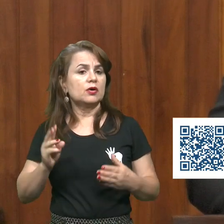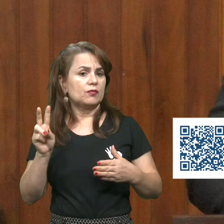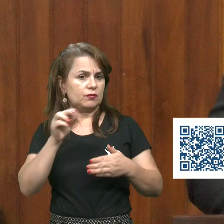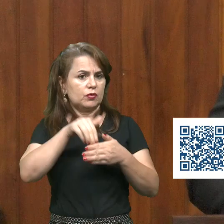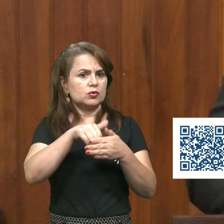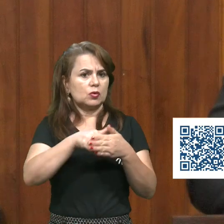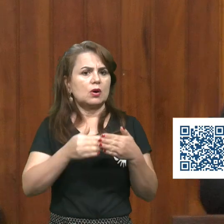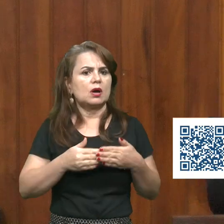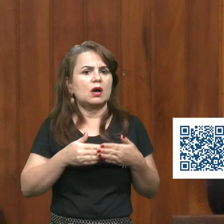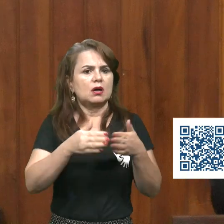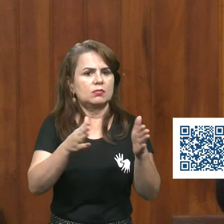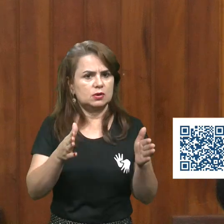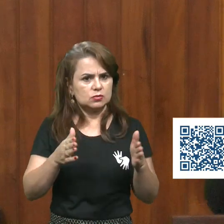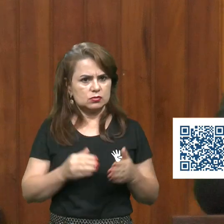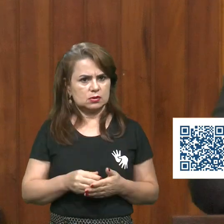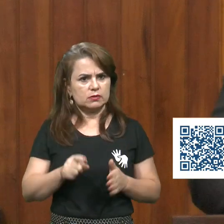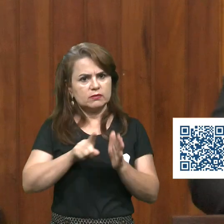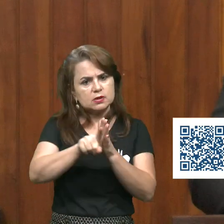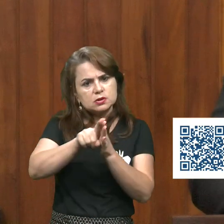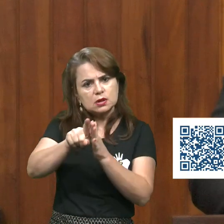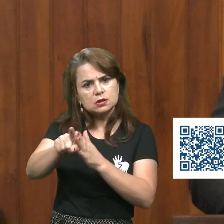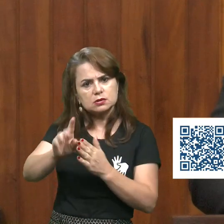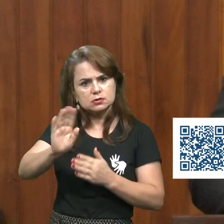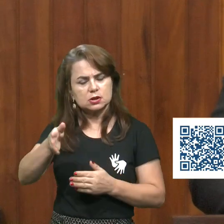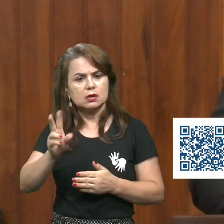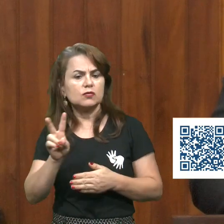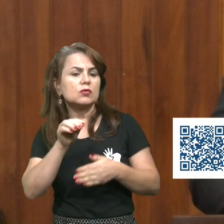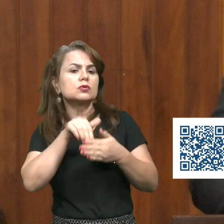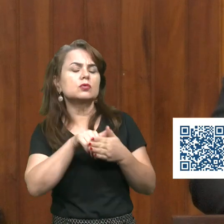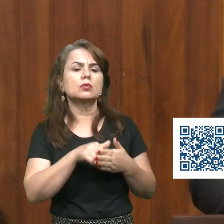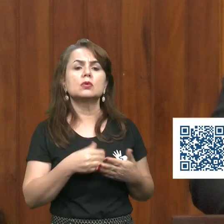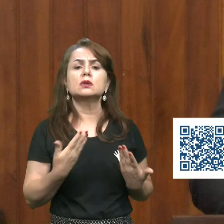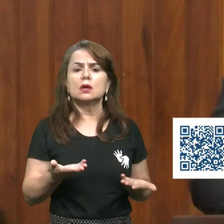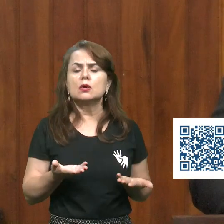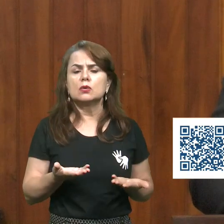da investigação. O mínimo, abertura por essa investigação.